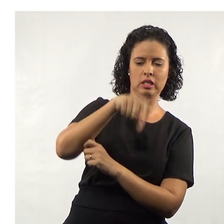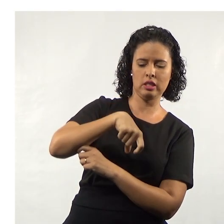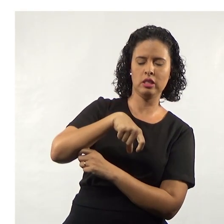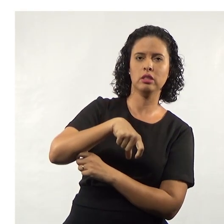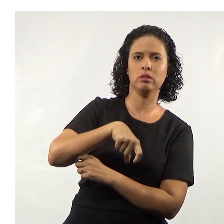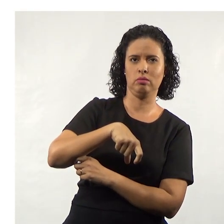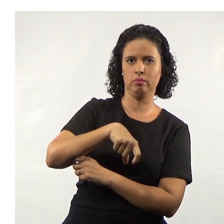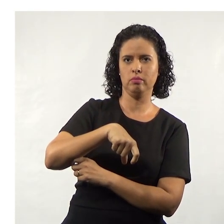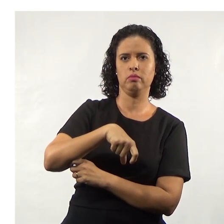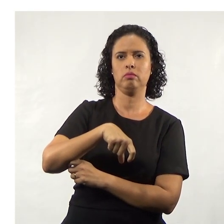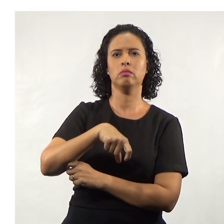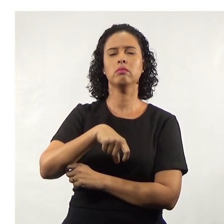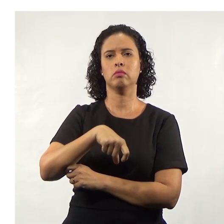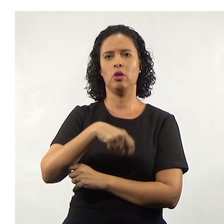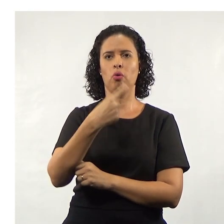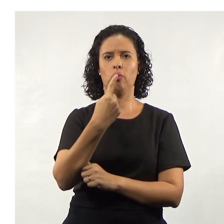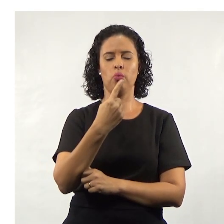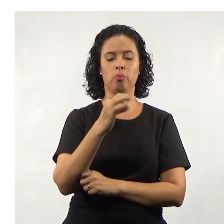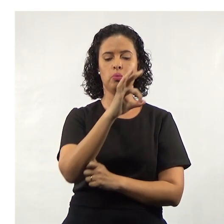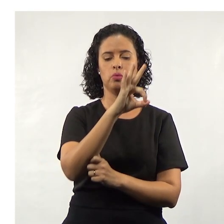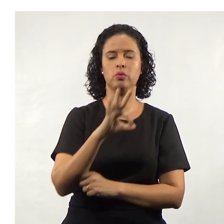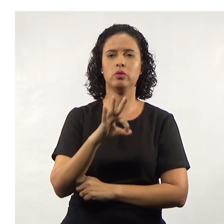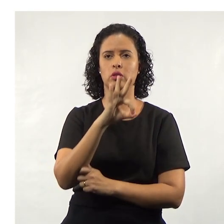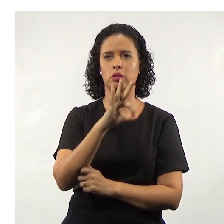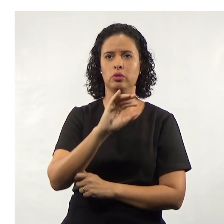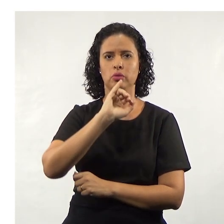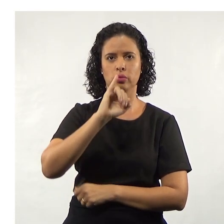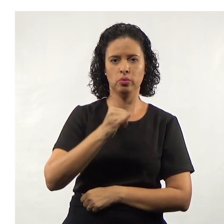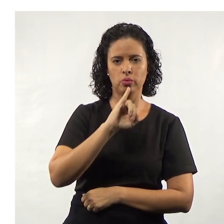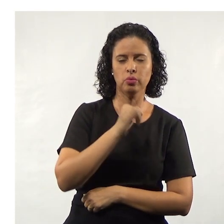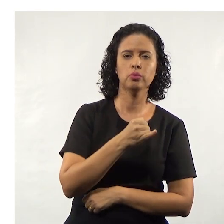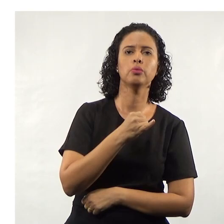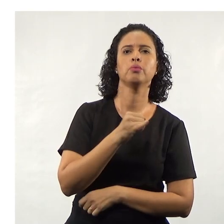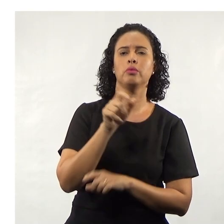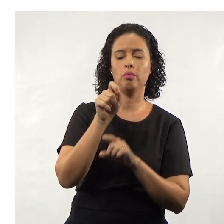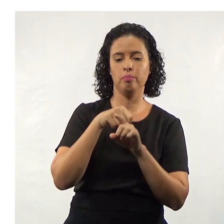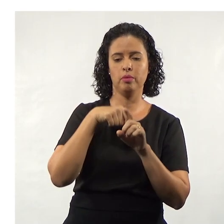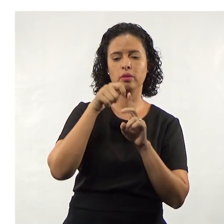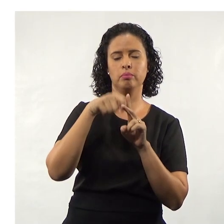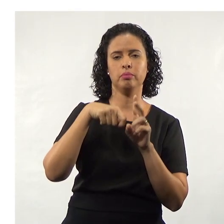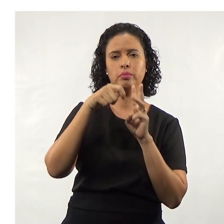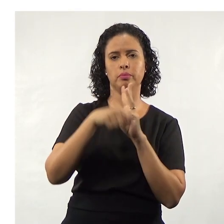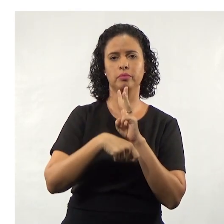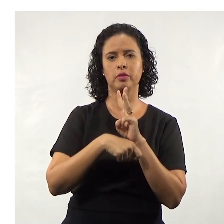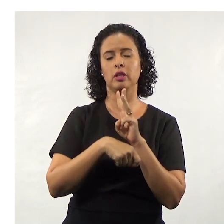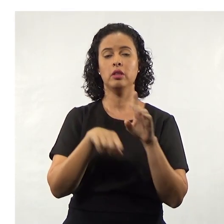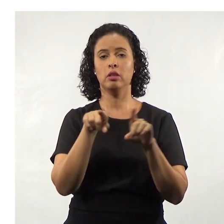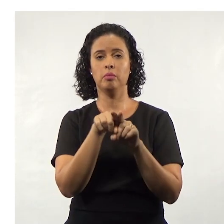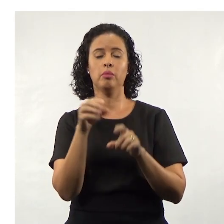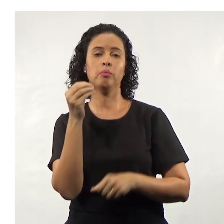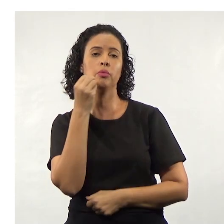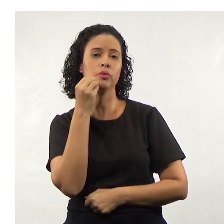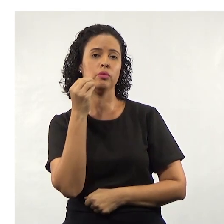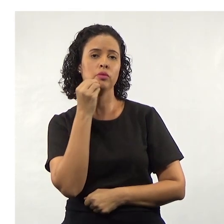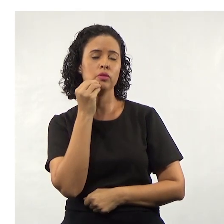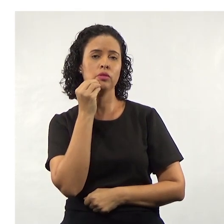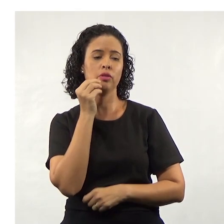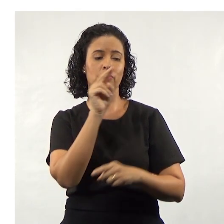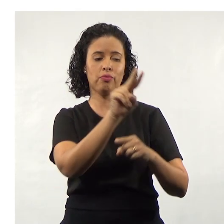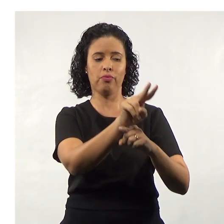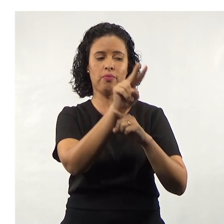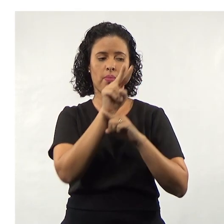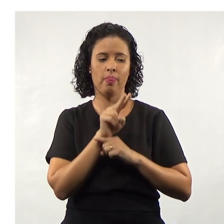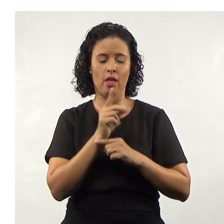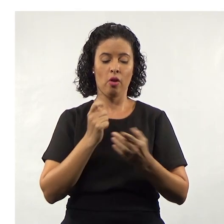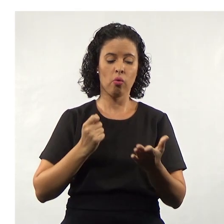estabeleceu a possibilidade, tá bom? Vou até tá destacado aqui, ó, a possibilidade de financiar a compra e